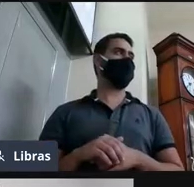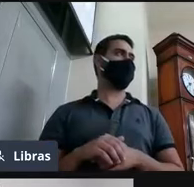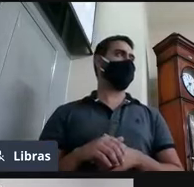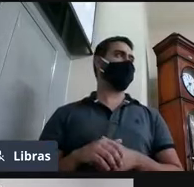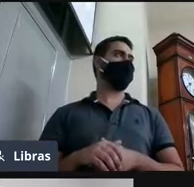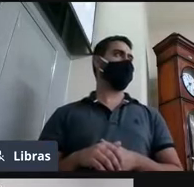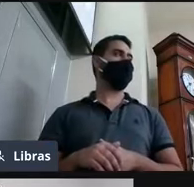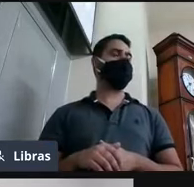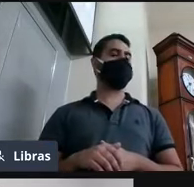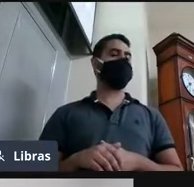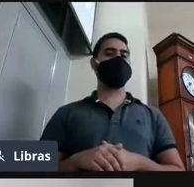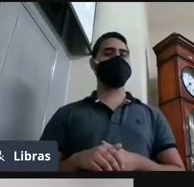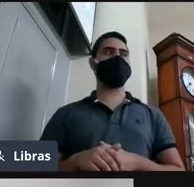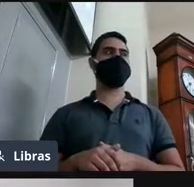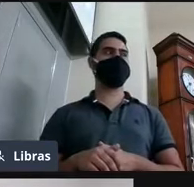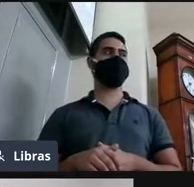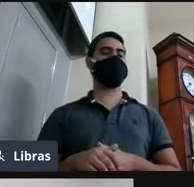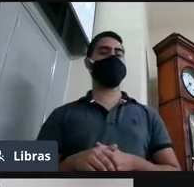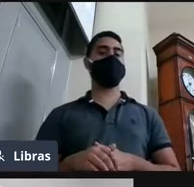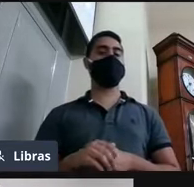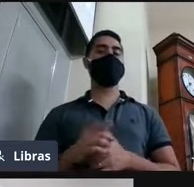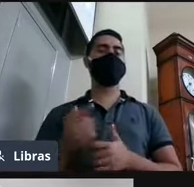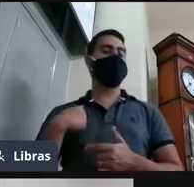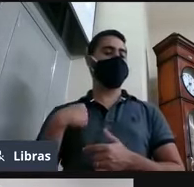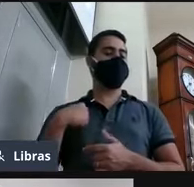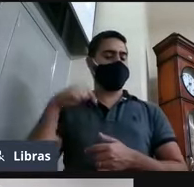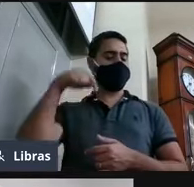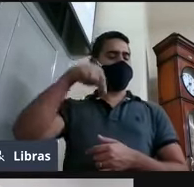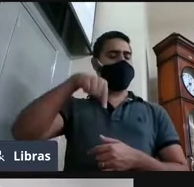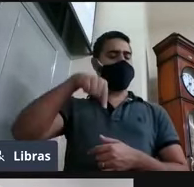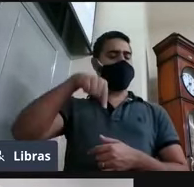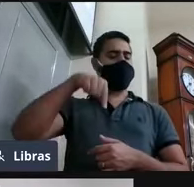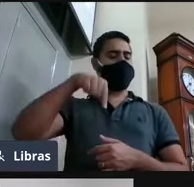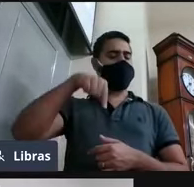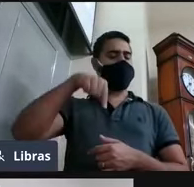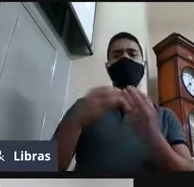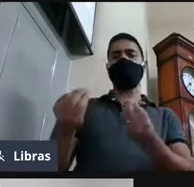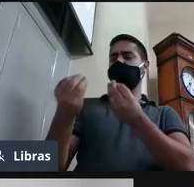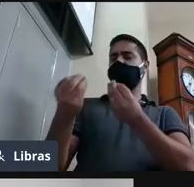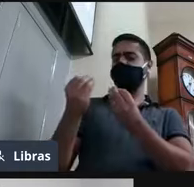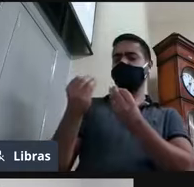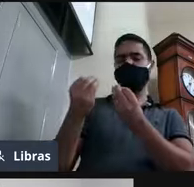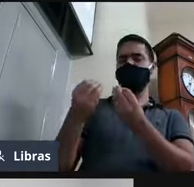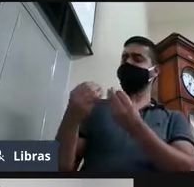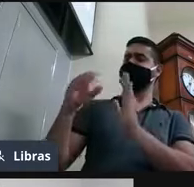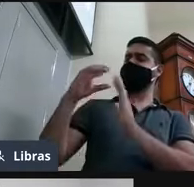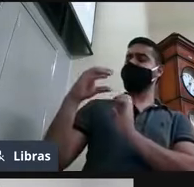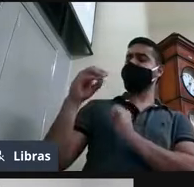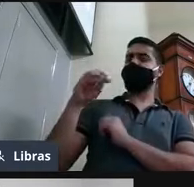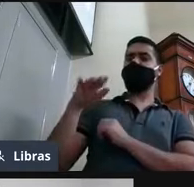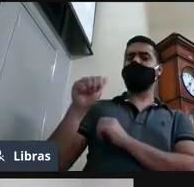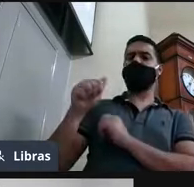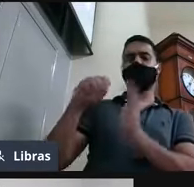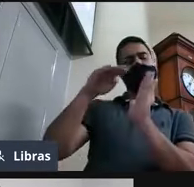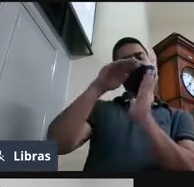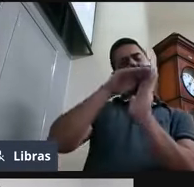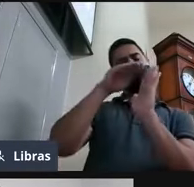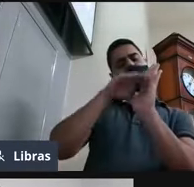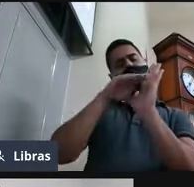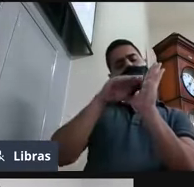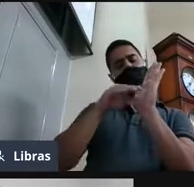Aí quando chegou eu cheguei nessa casa, quando chegou as contas dele nessa casa, os vereadores